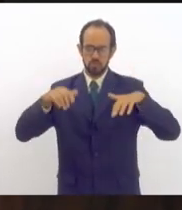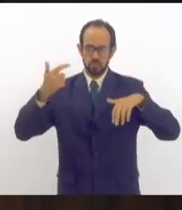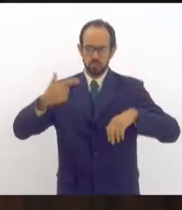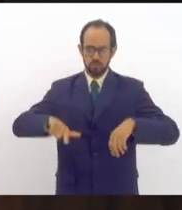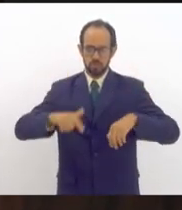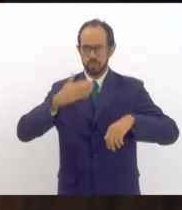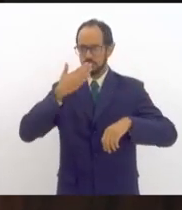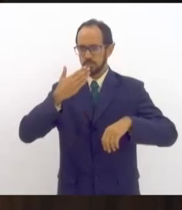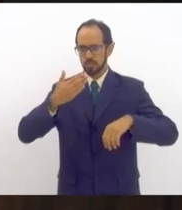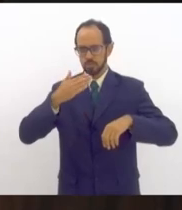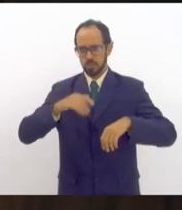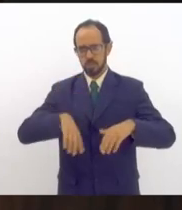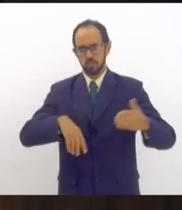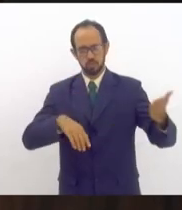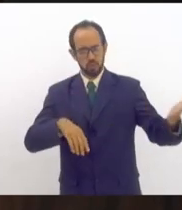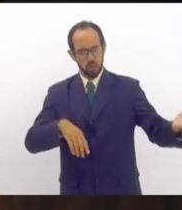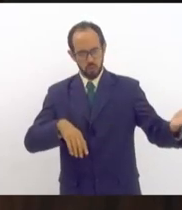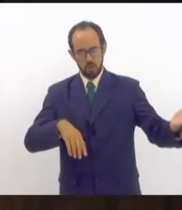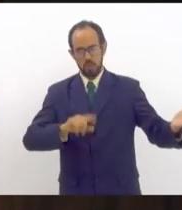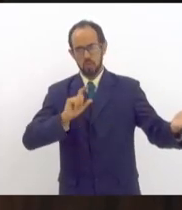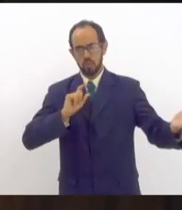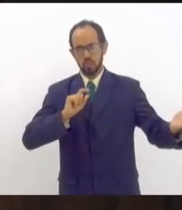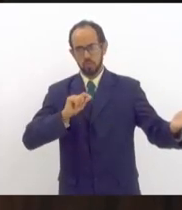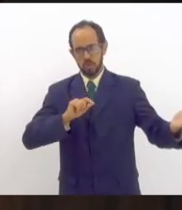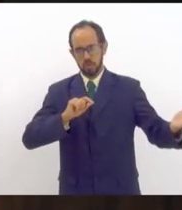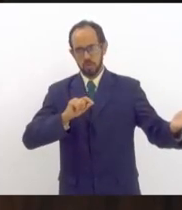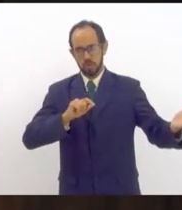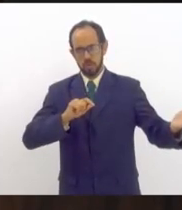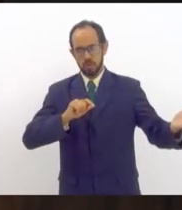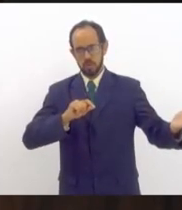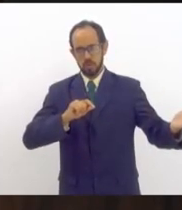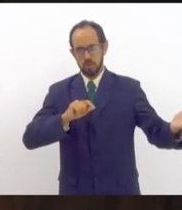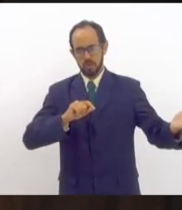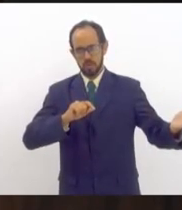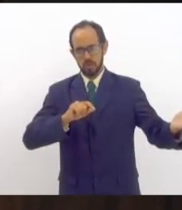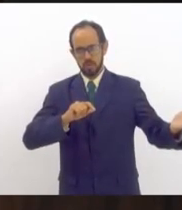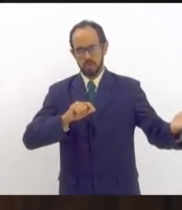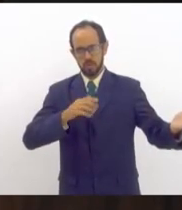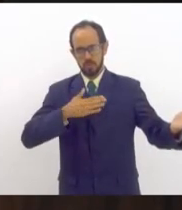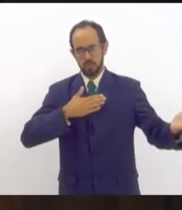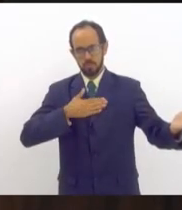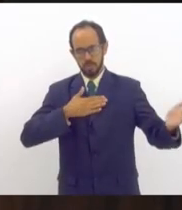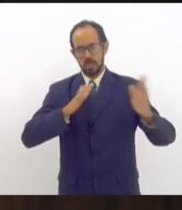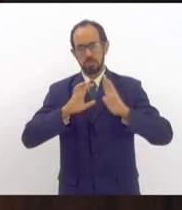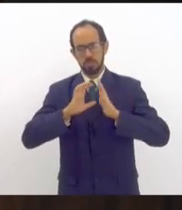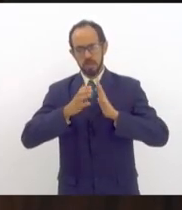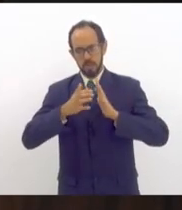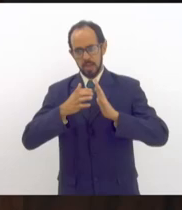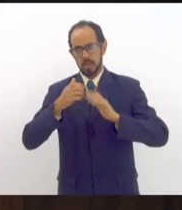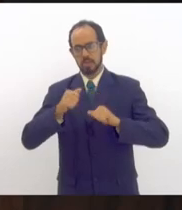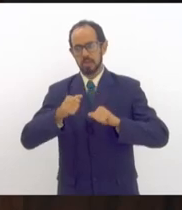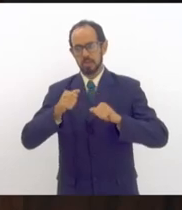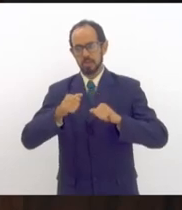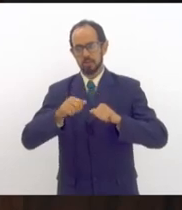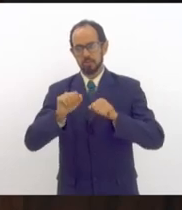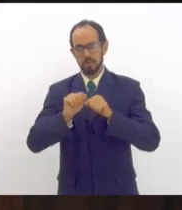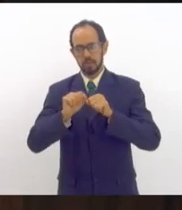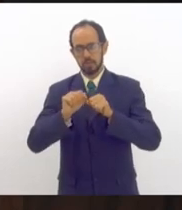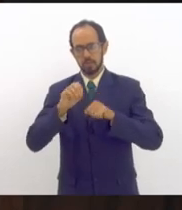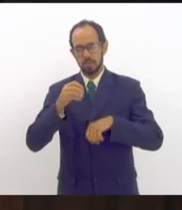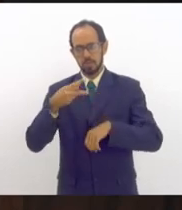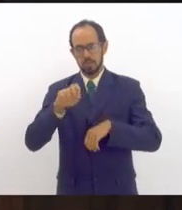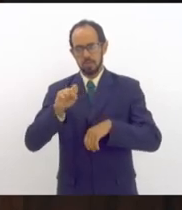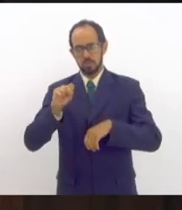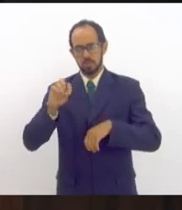pedir que vossa excelência é a gente foi até a minha bancada que fez a proposição dessa secretaria